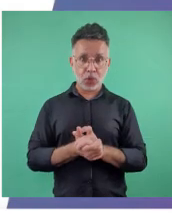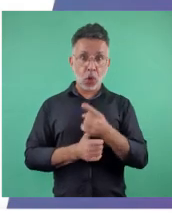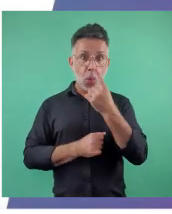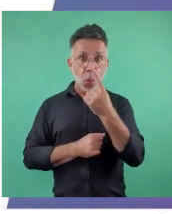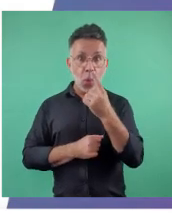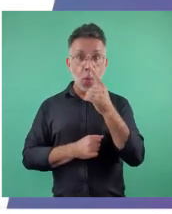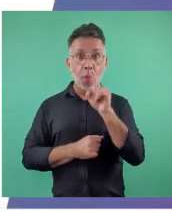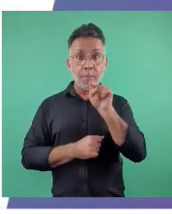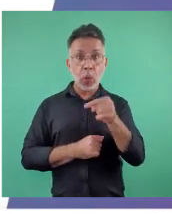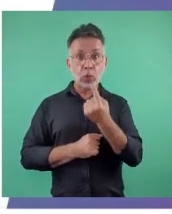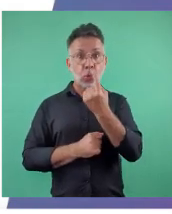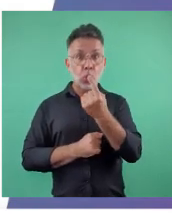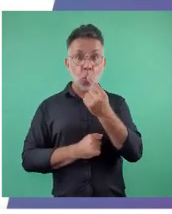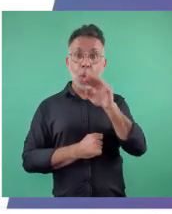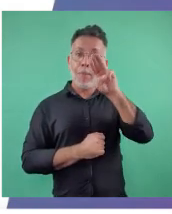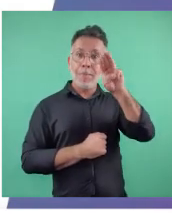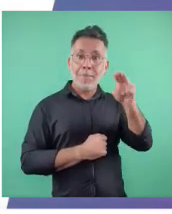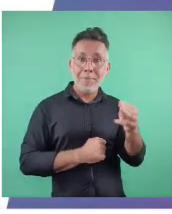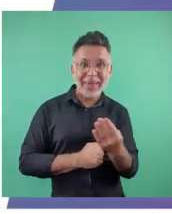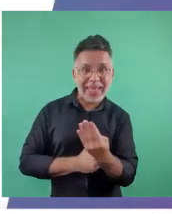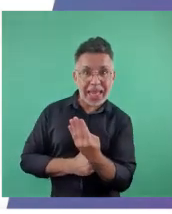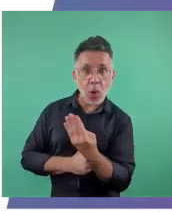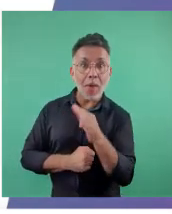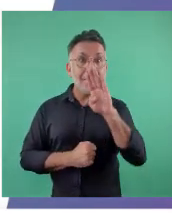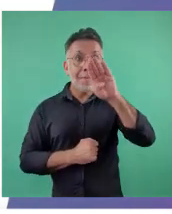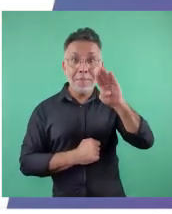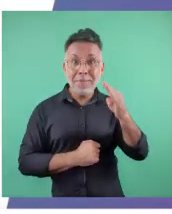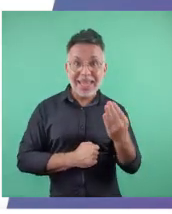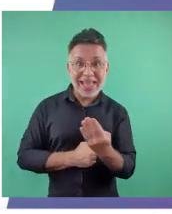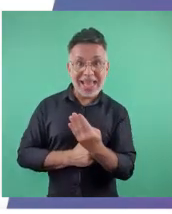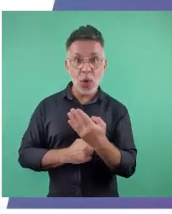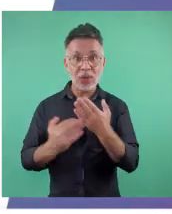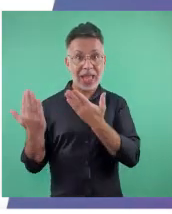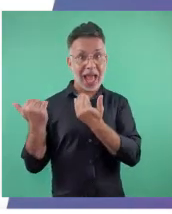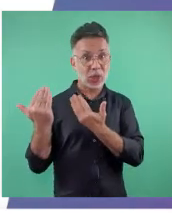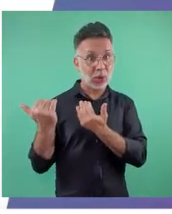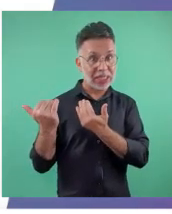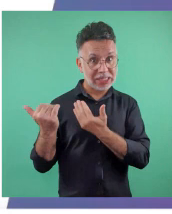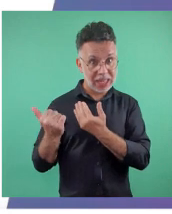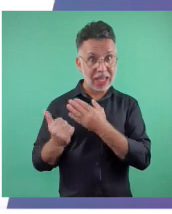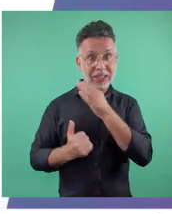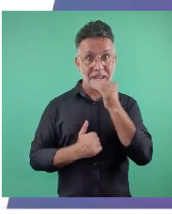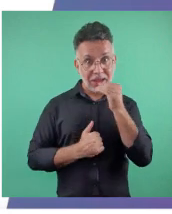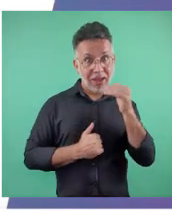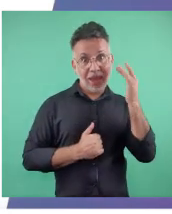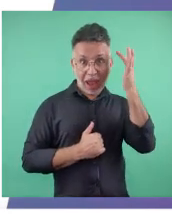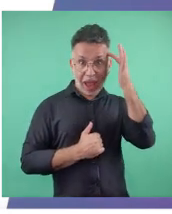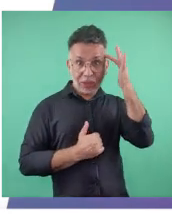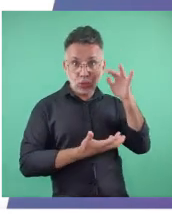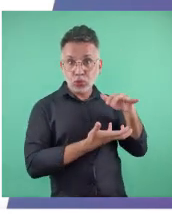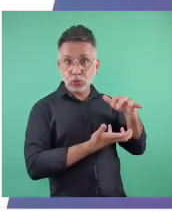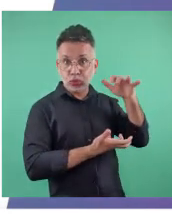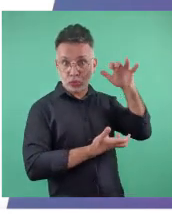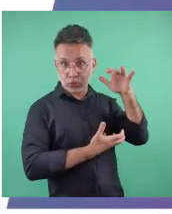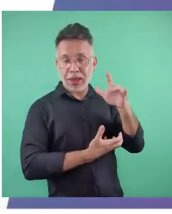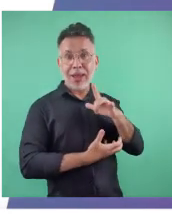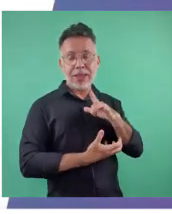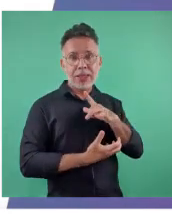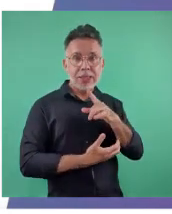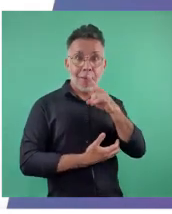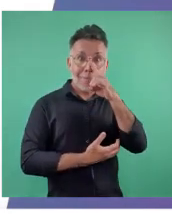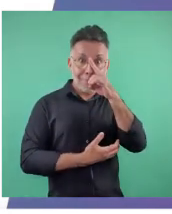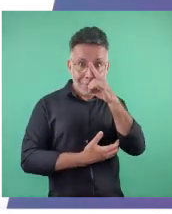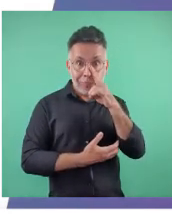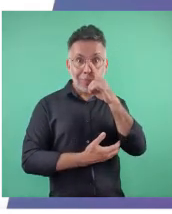1,1 bilhão de adolescentes em todo o mundo, adolescentes e adultos, eles estão correndo um risco